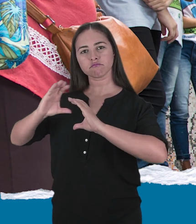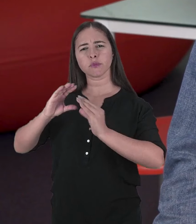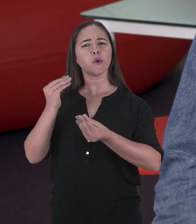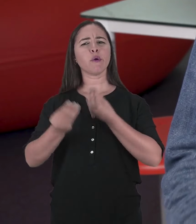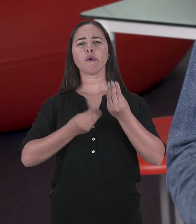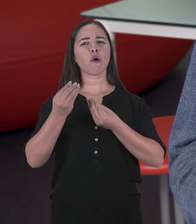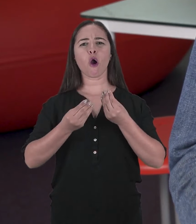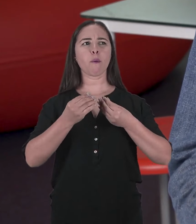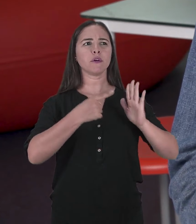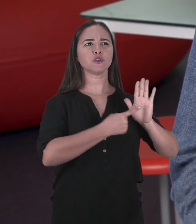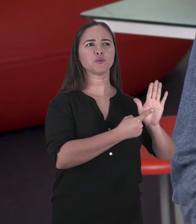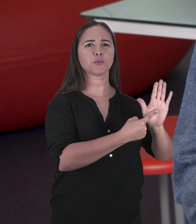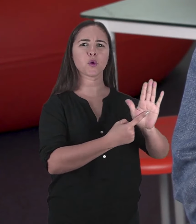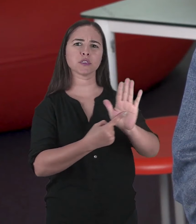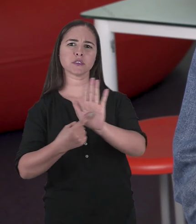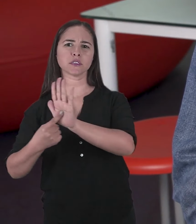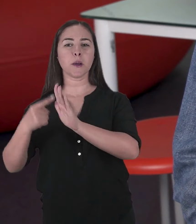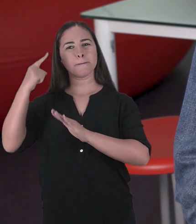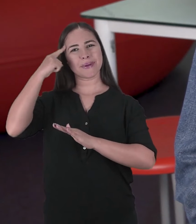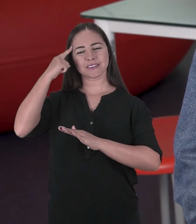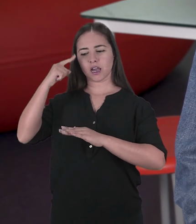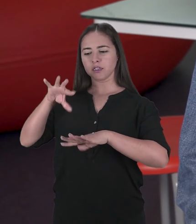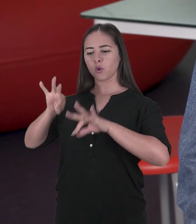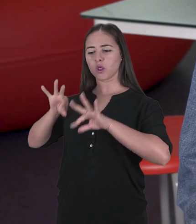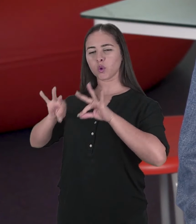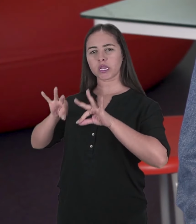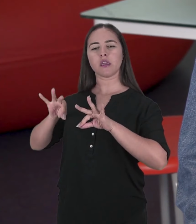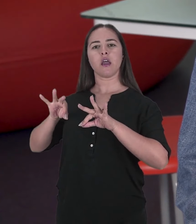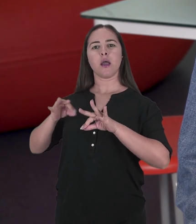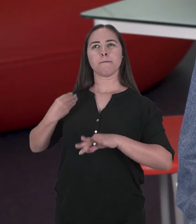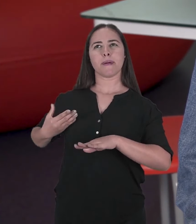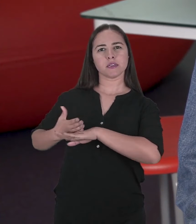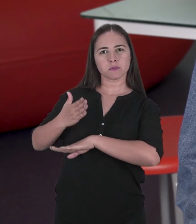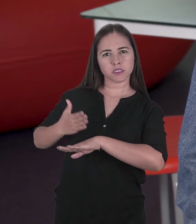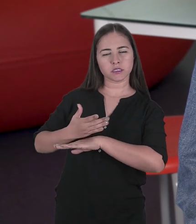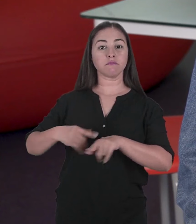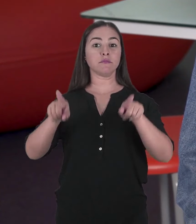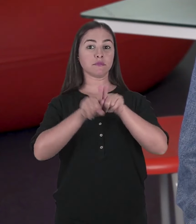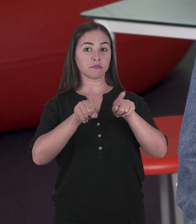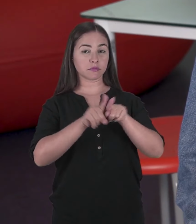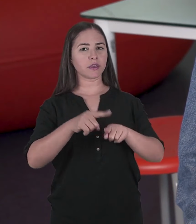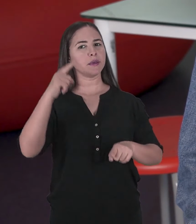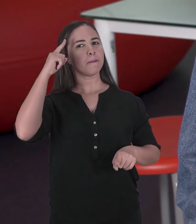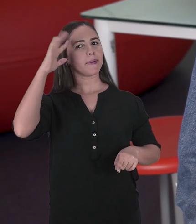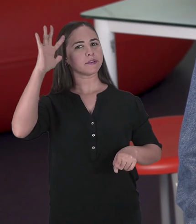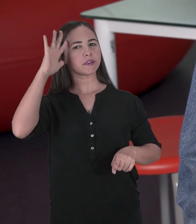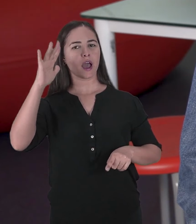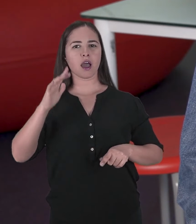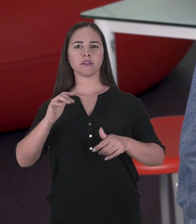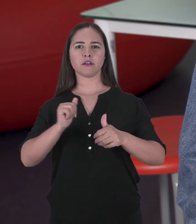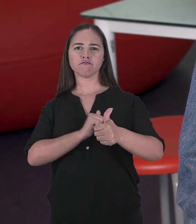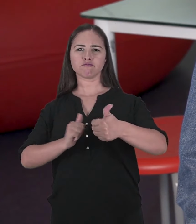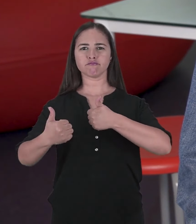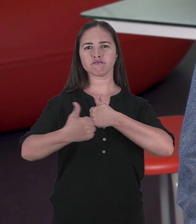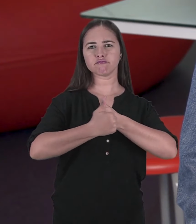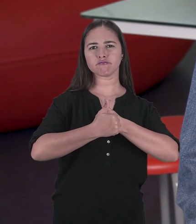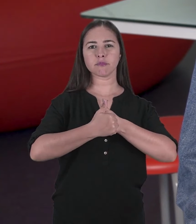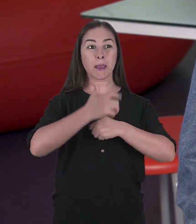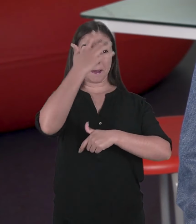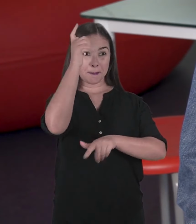comunicação, né? Como é que uma exposição pensada com curadoria participativa e pensada com o protagonismo